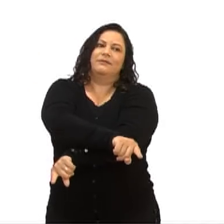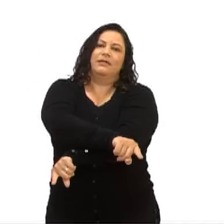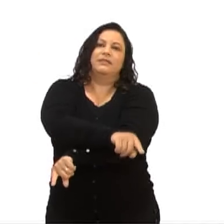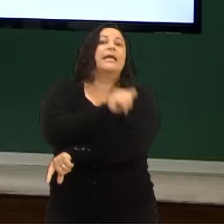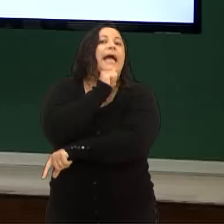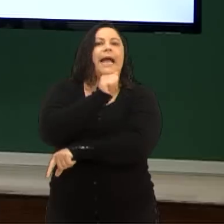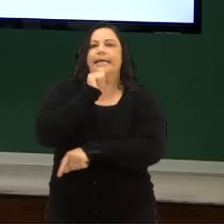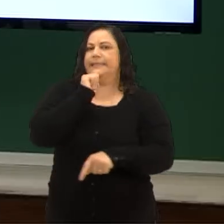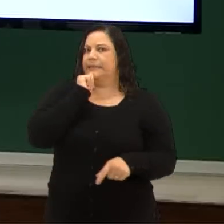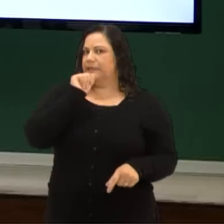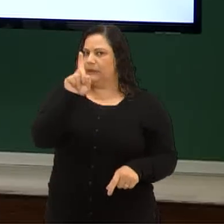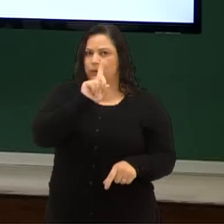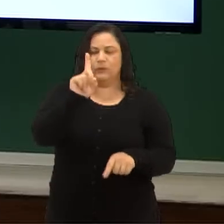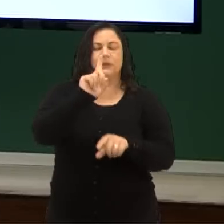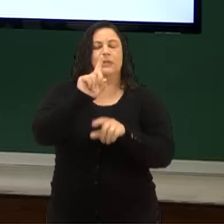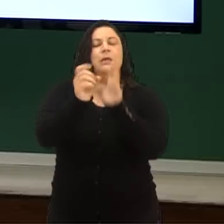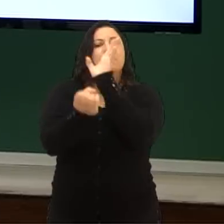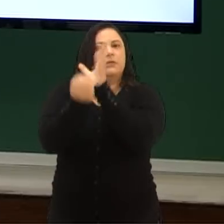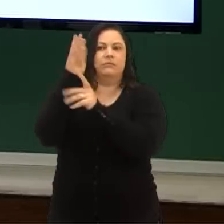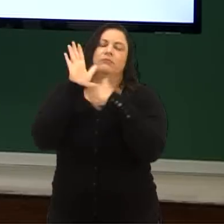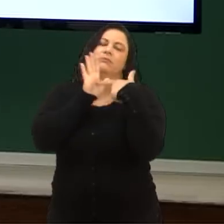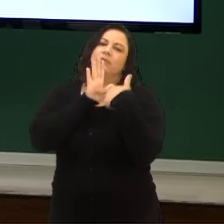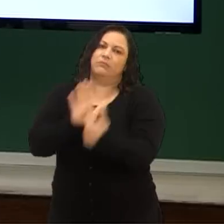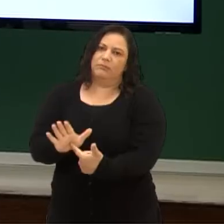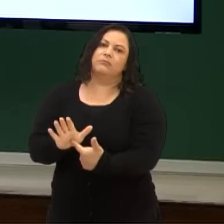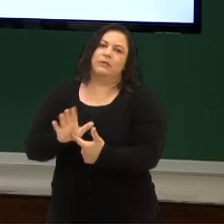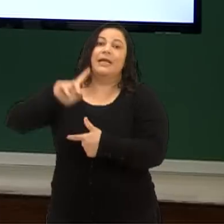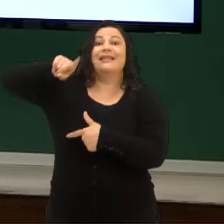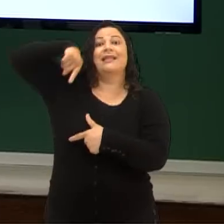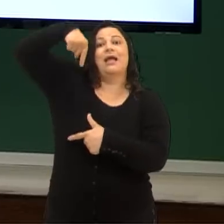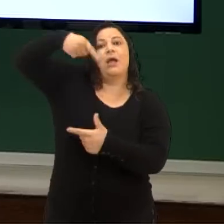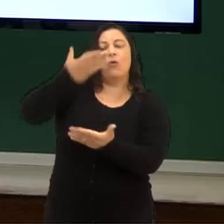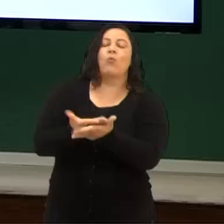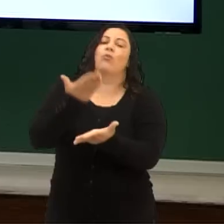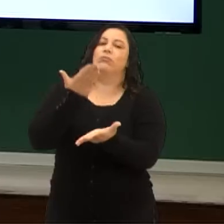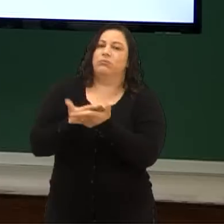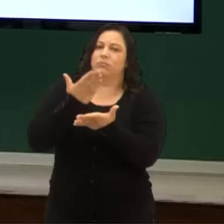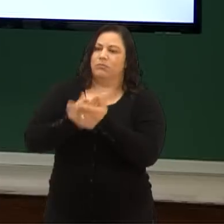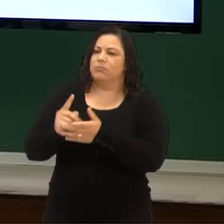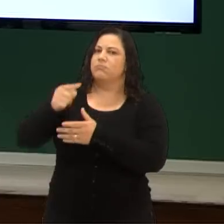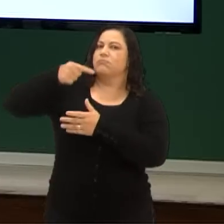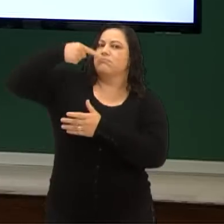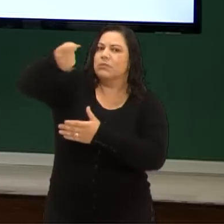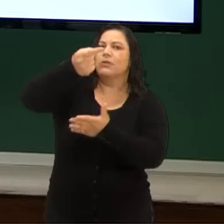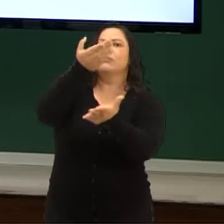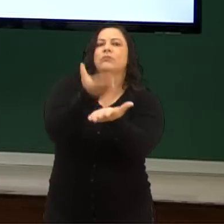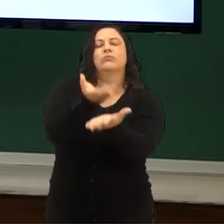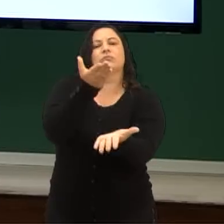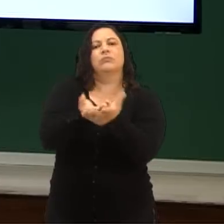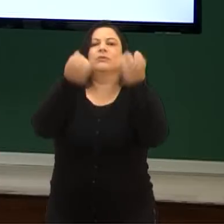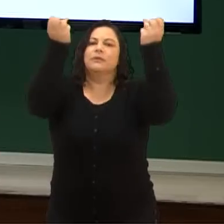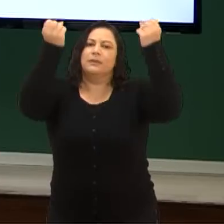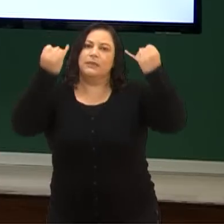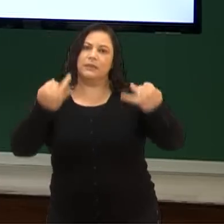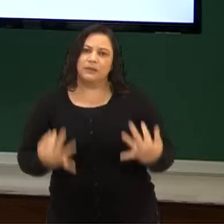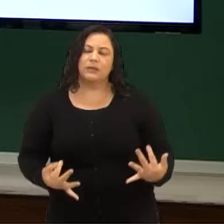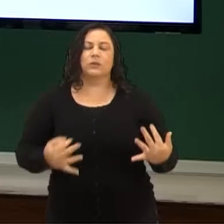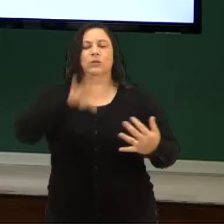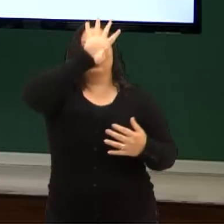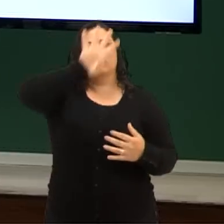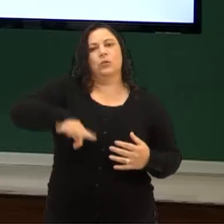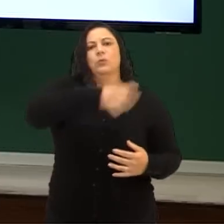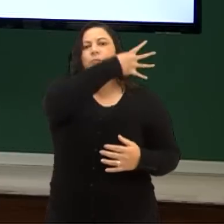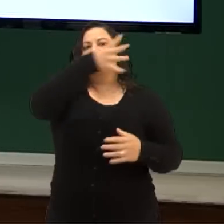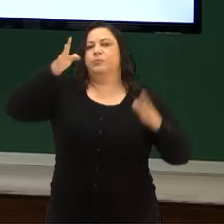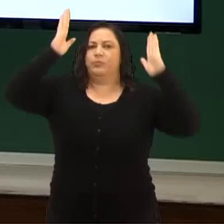aqui ainda, mas ela vai aparecer. Inclusive, a próxima aula e a próxima da próxima falam sobre essa matriz. Importante que